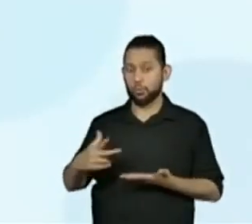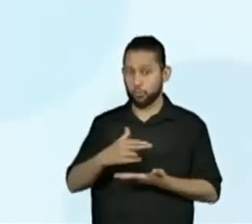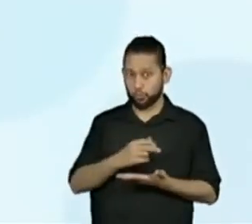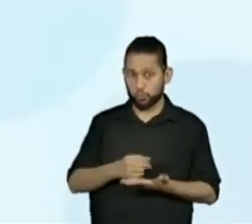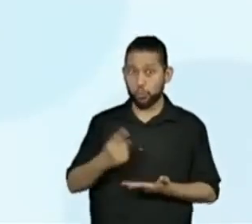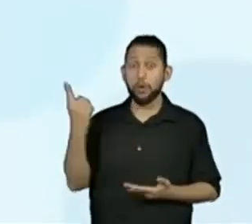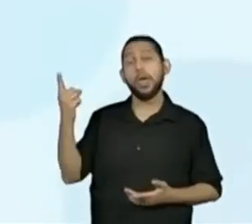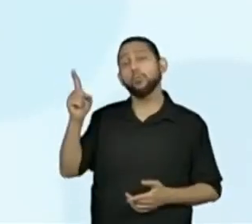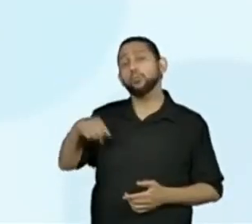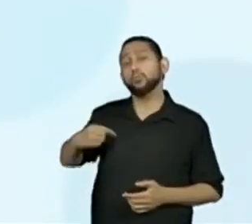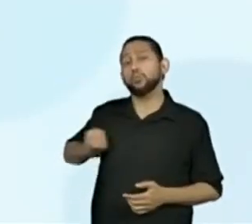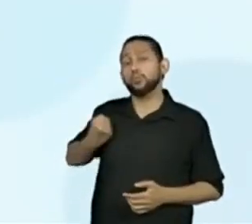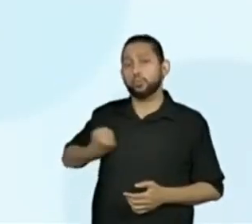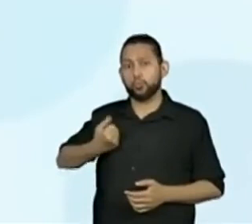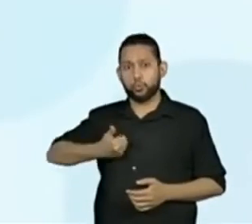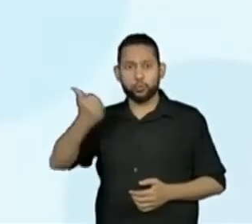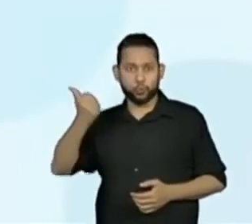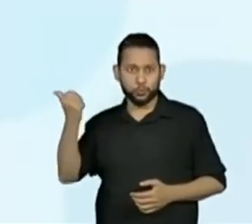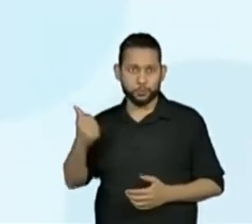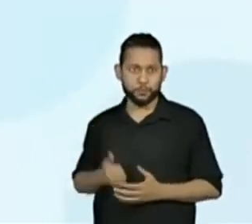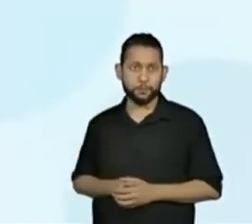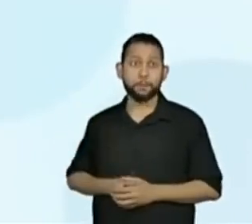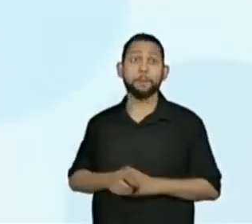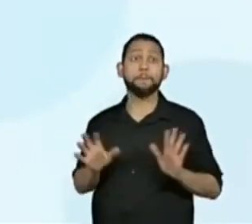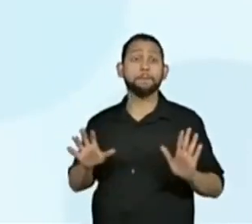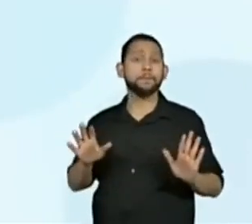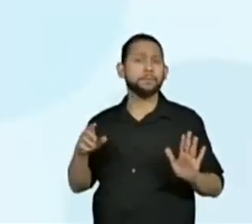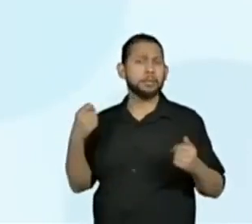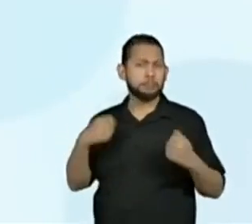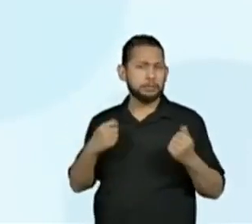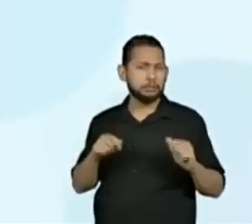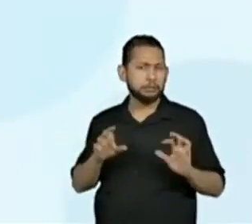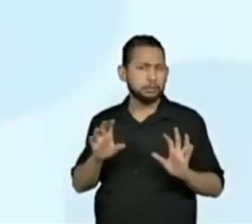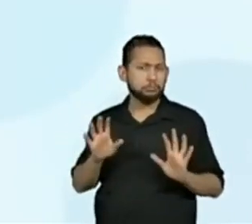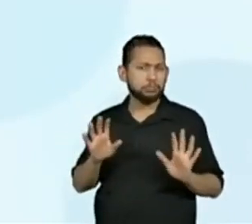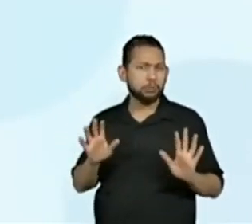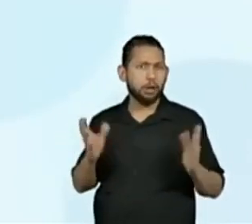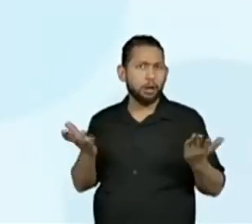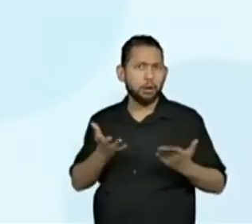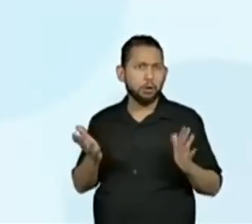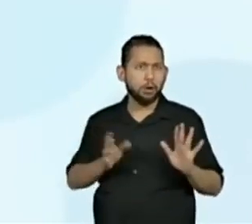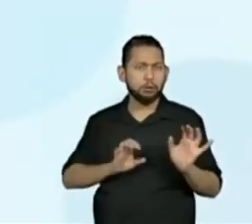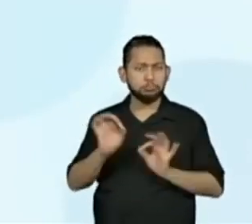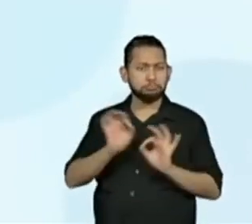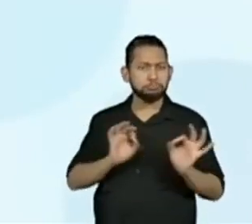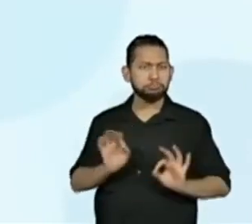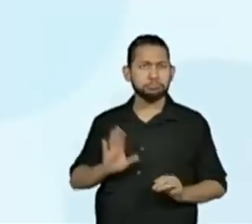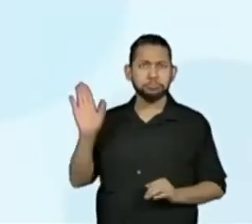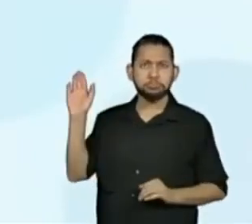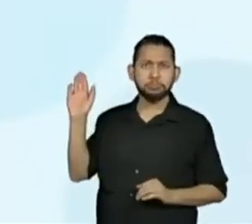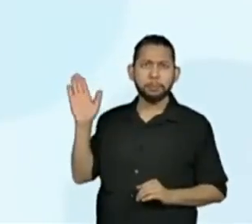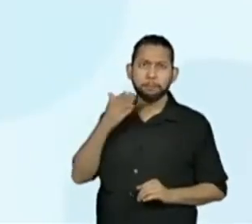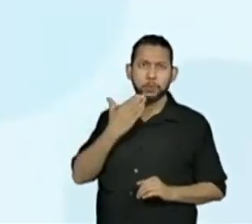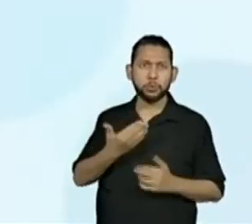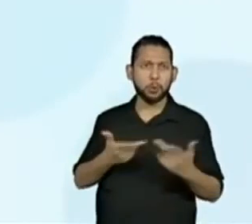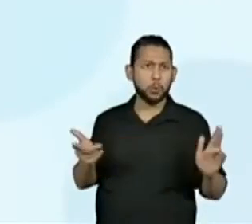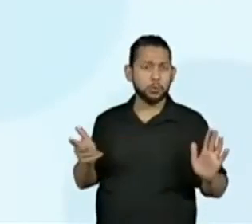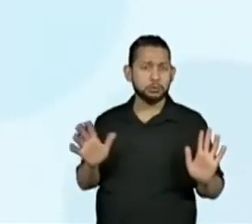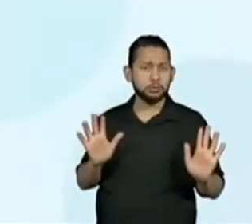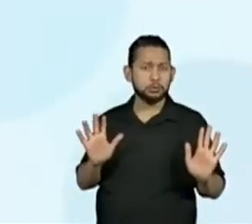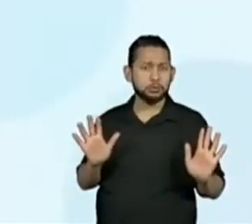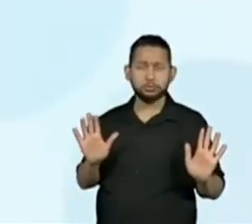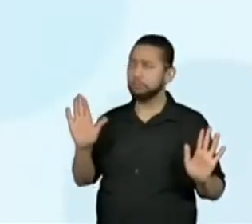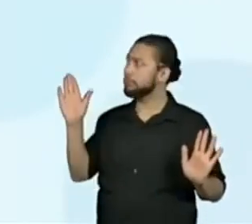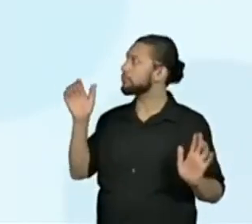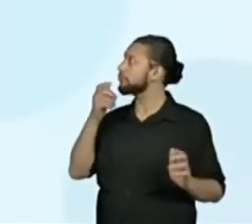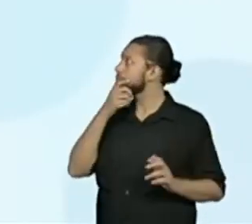agora eles estão aqui apresentados para nós. Precisamos fazer alguma atividade de acordo com esse enunciado?